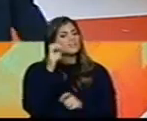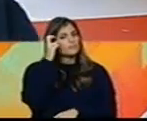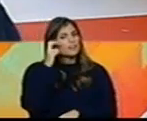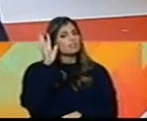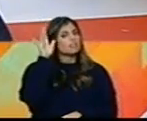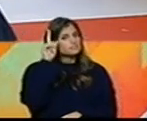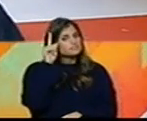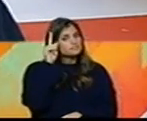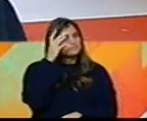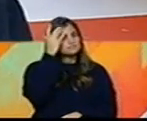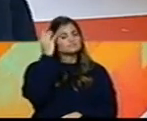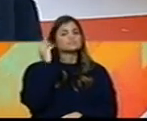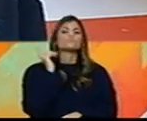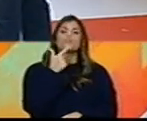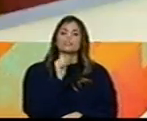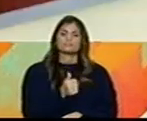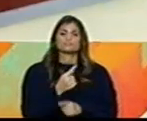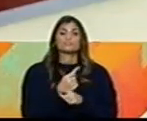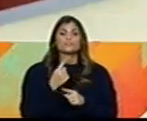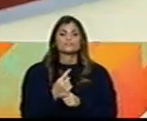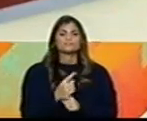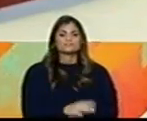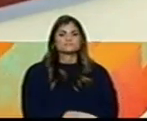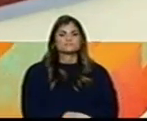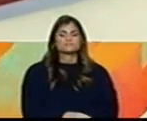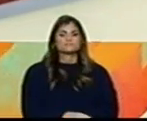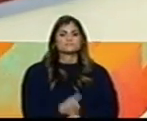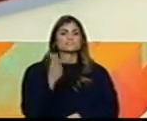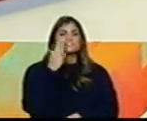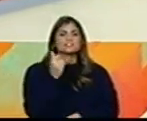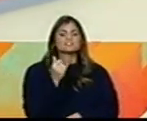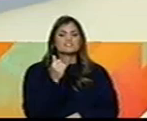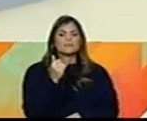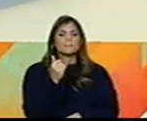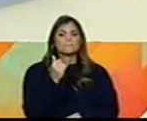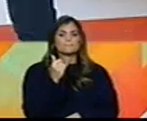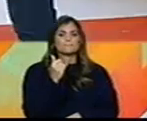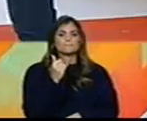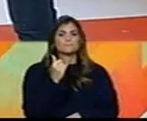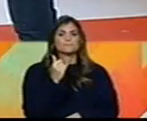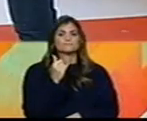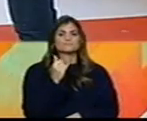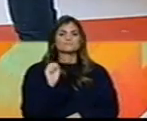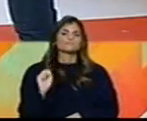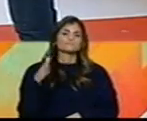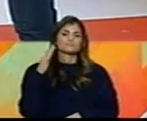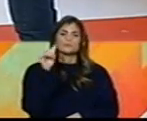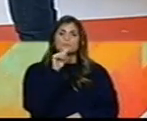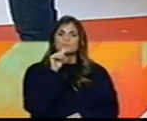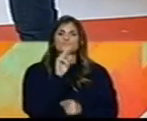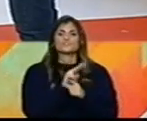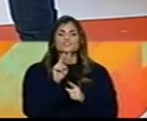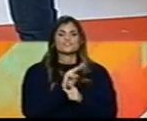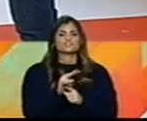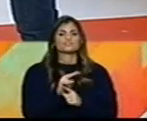Leite não. Porque? Tenta-se dar prioridade a bebidas vegetais.